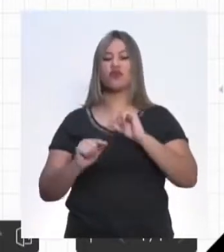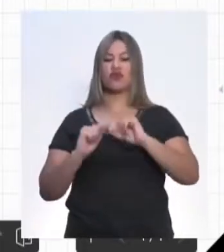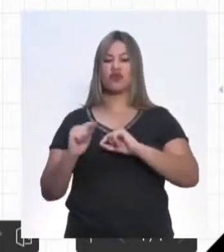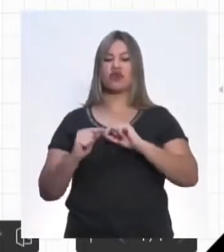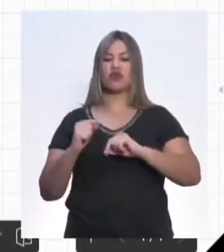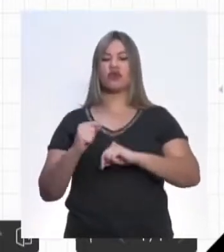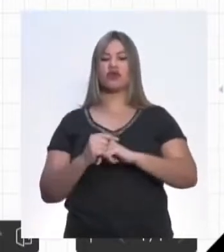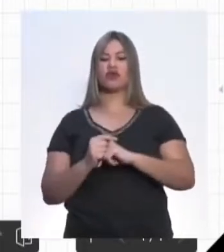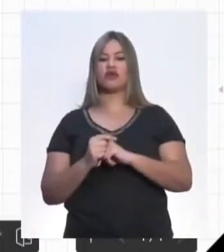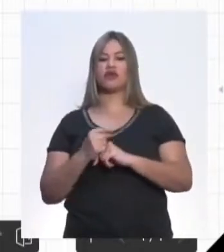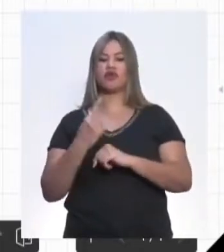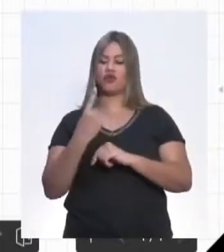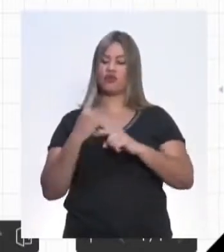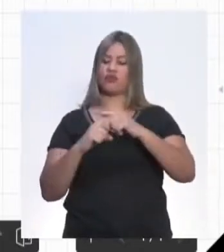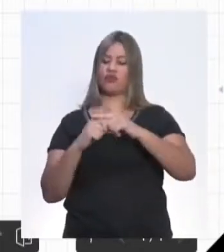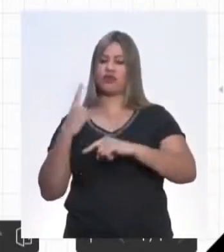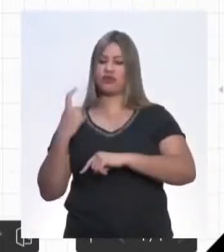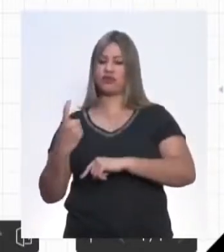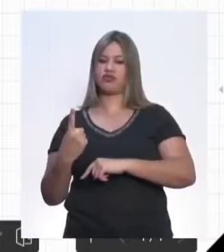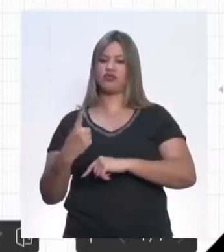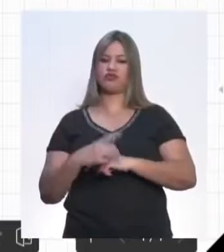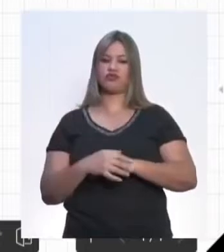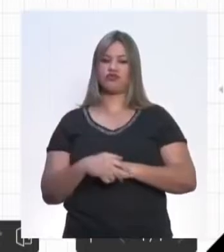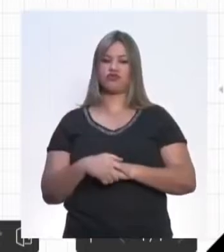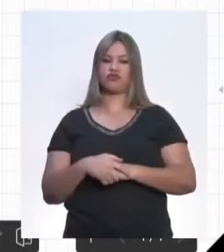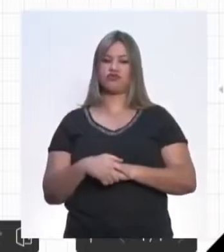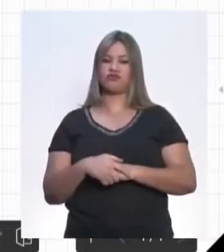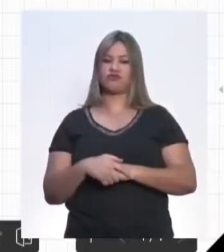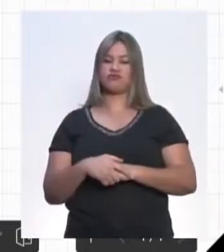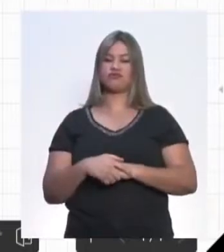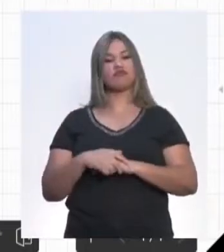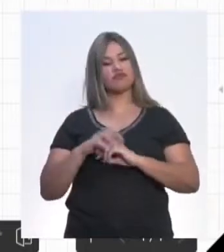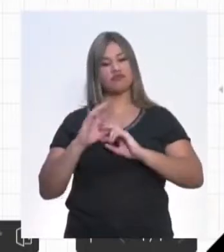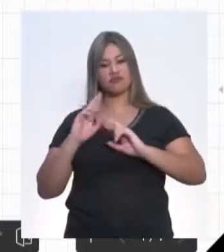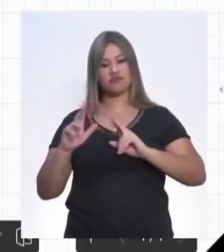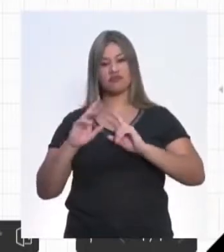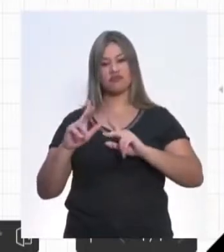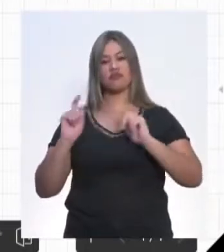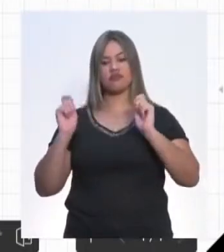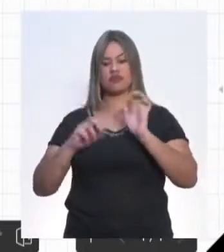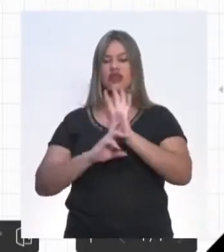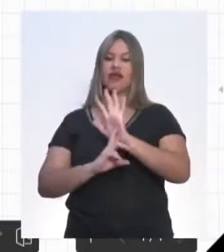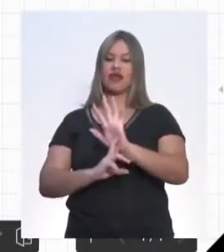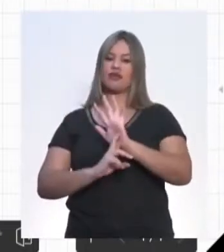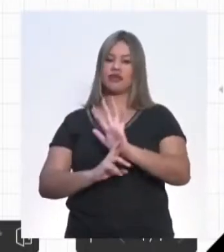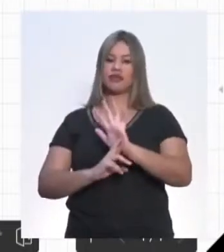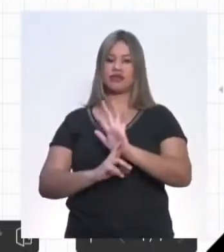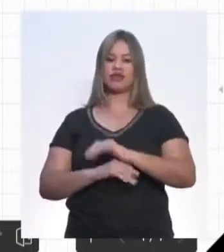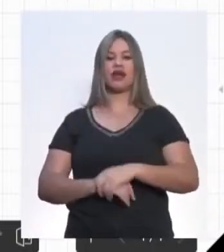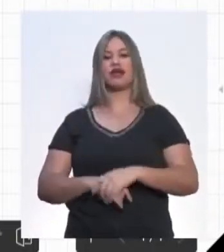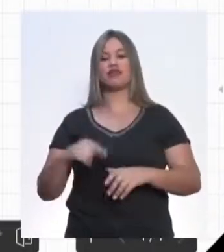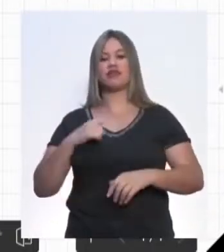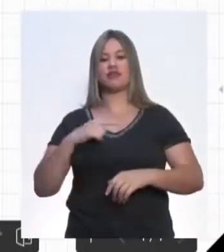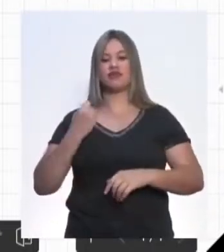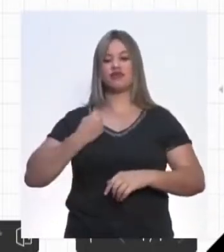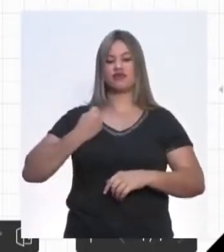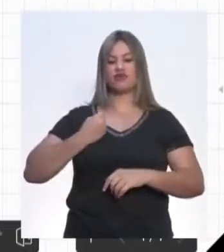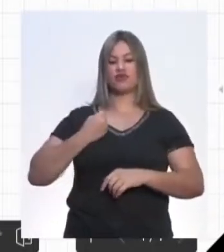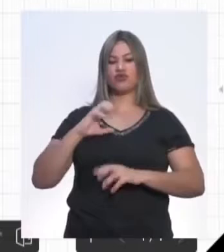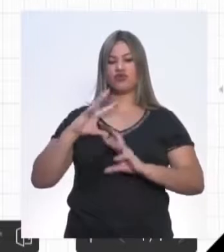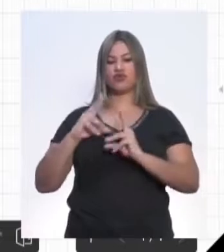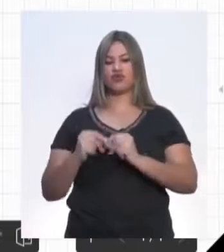1 mais 1 sobre 12. Então, essa é uma outra forma também de representar, né? Eu tenho 1 inteiro mais